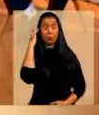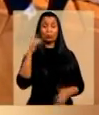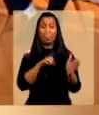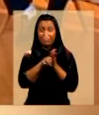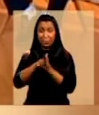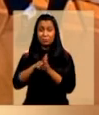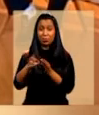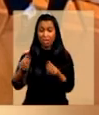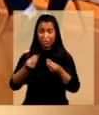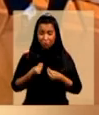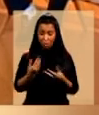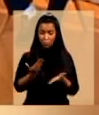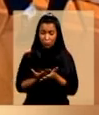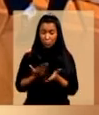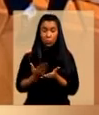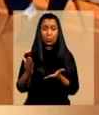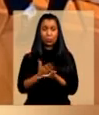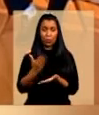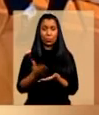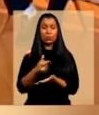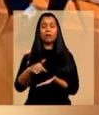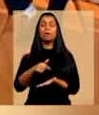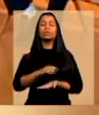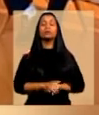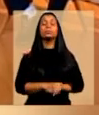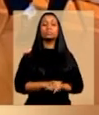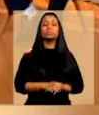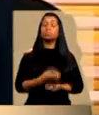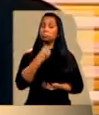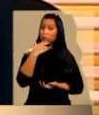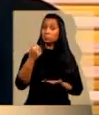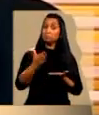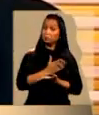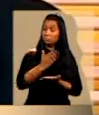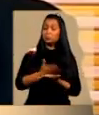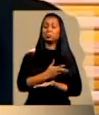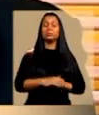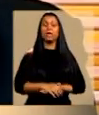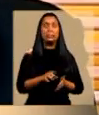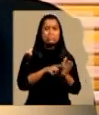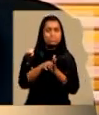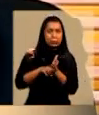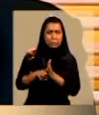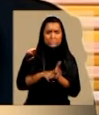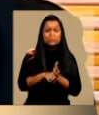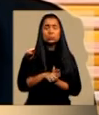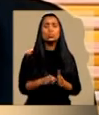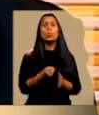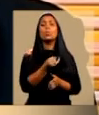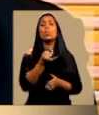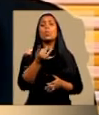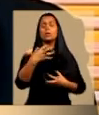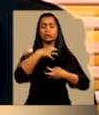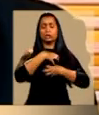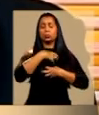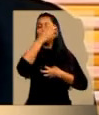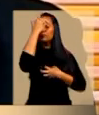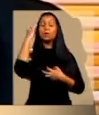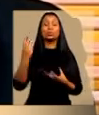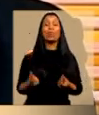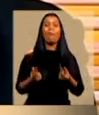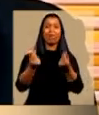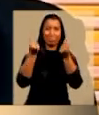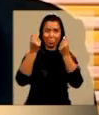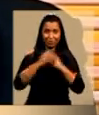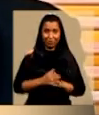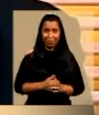pesquisador trouxe esse estudo para um livro, né? E ficou um livro até bem bacana, que ele pesquisou quais são os hábitos das pessoas